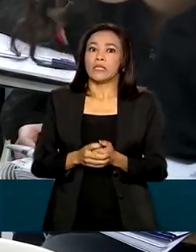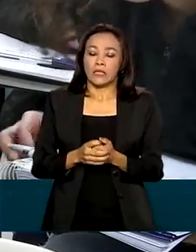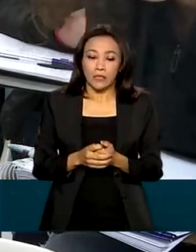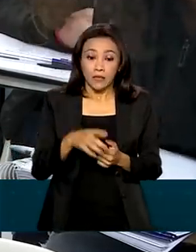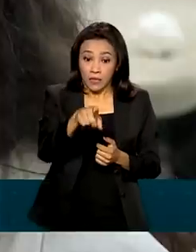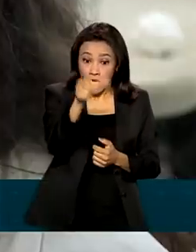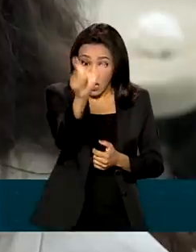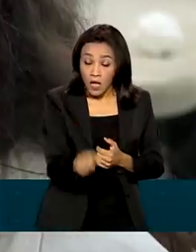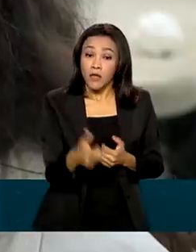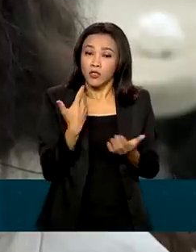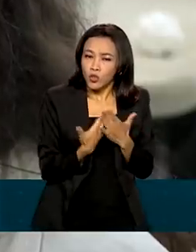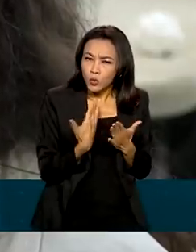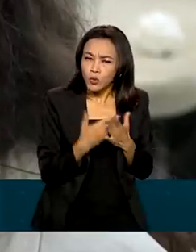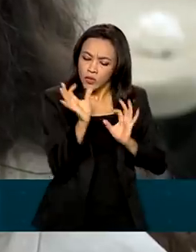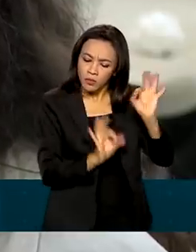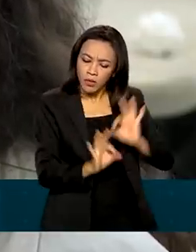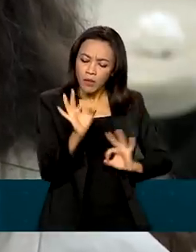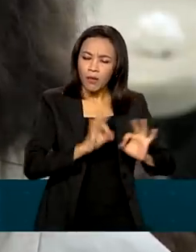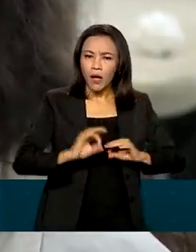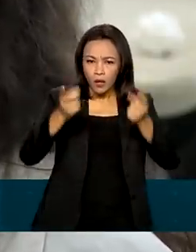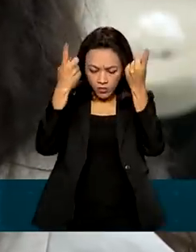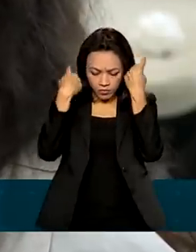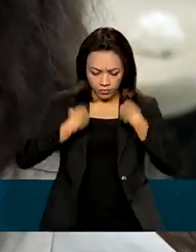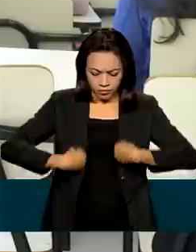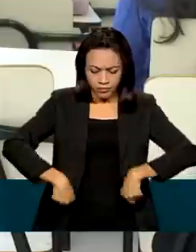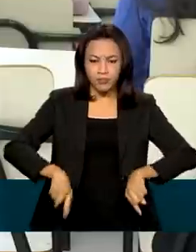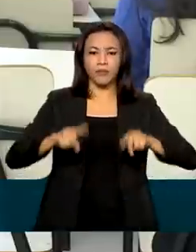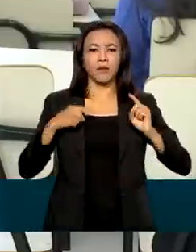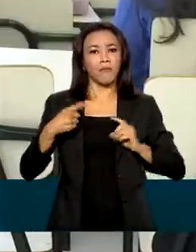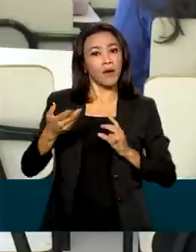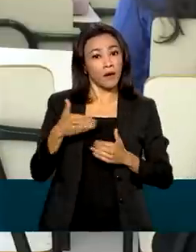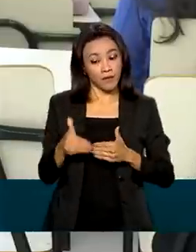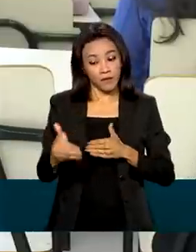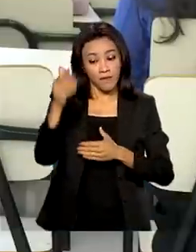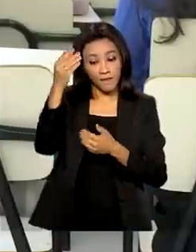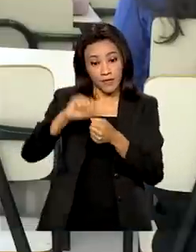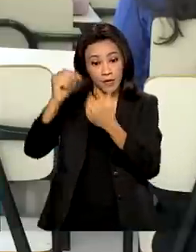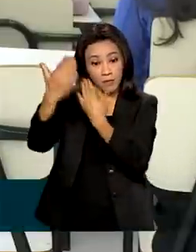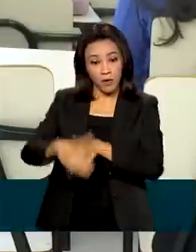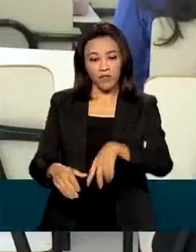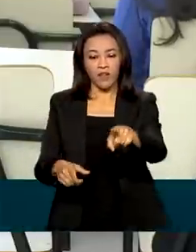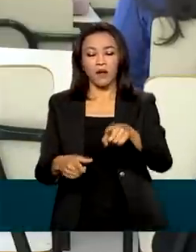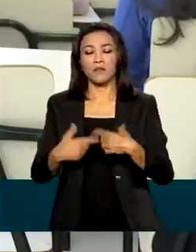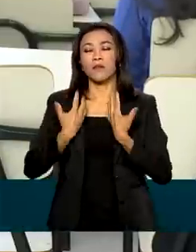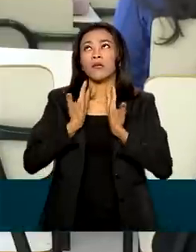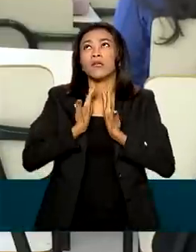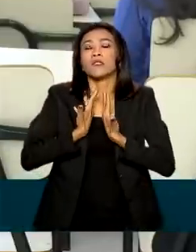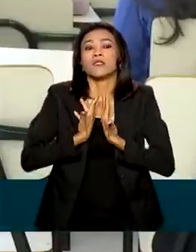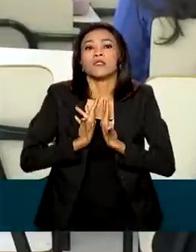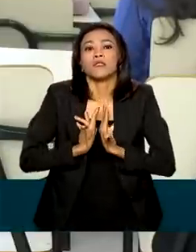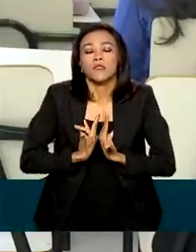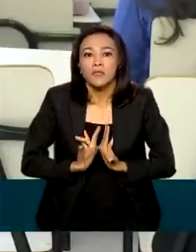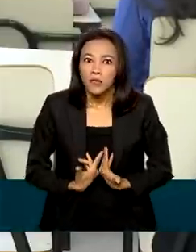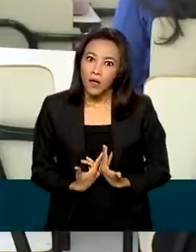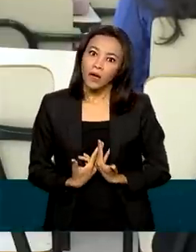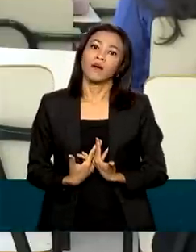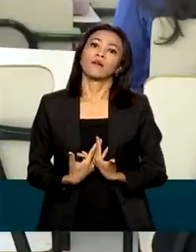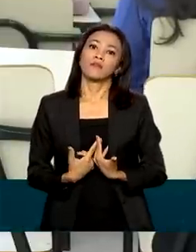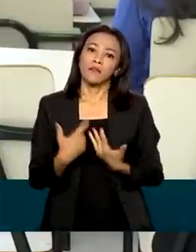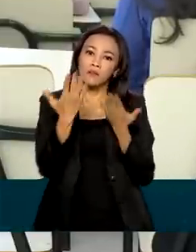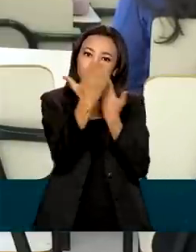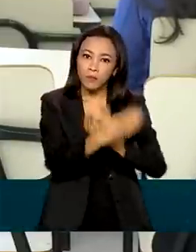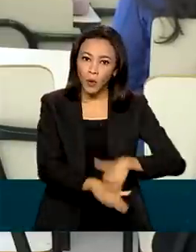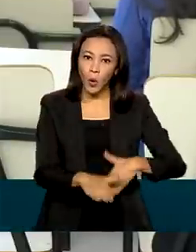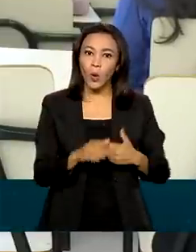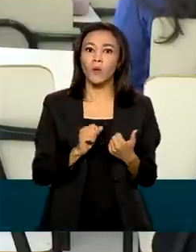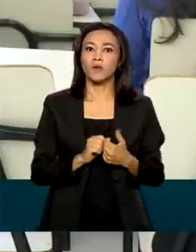estudar se prepara fisicamente para fazer a prova sai muito Exausta do Enem Então eu acho que além da